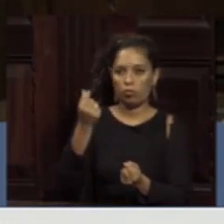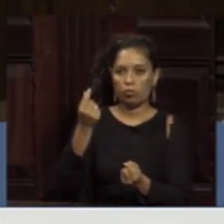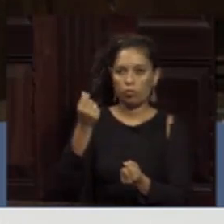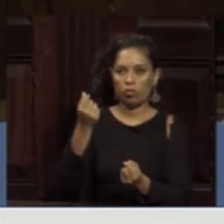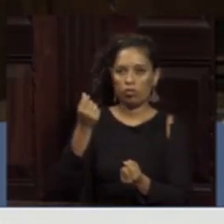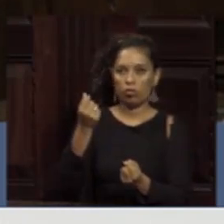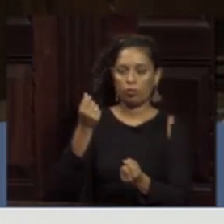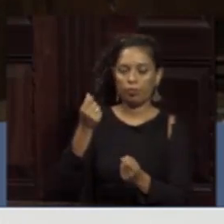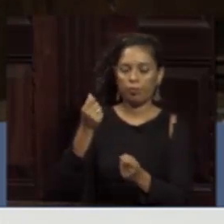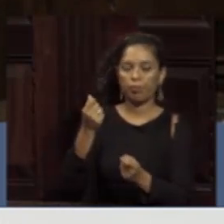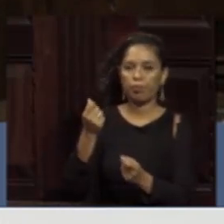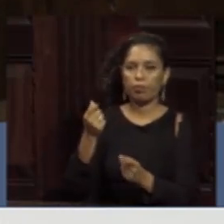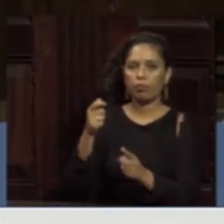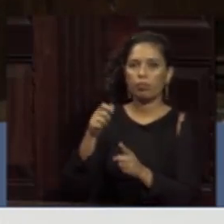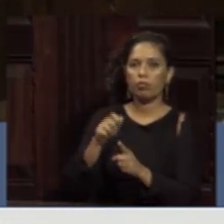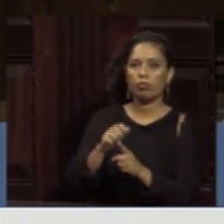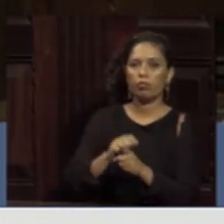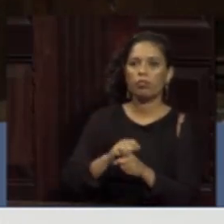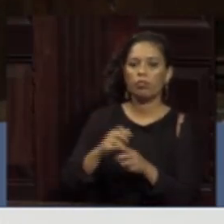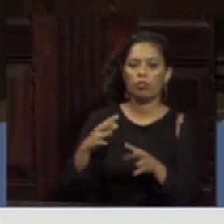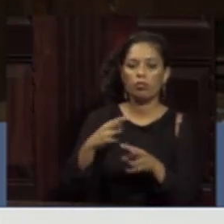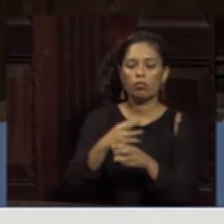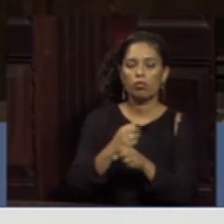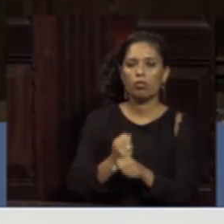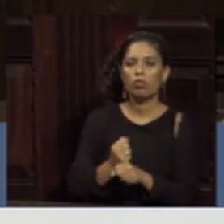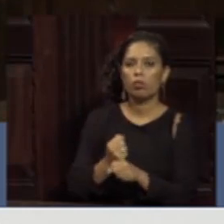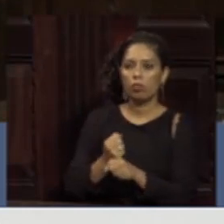fixado pelo governador